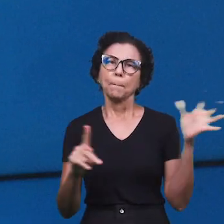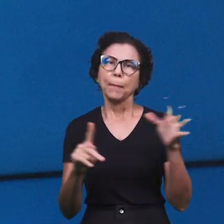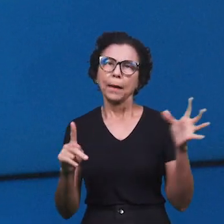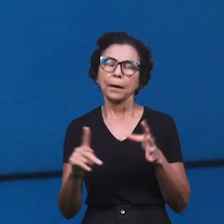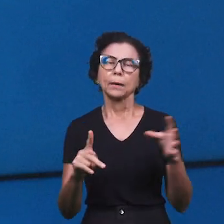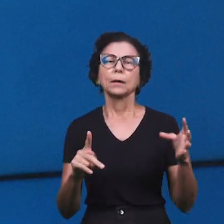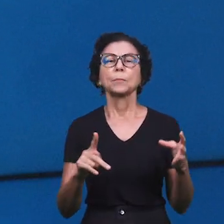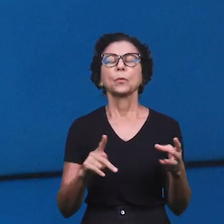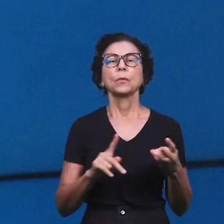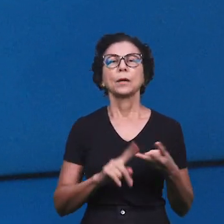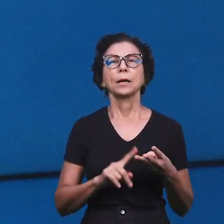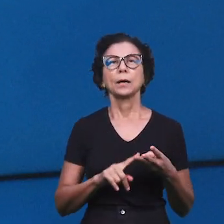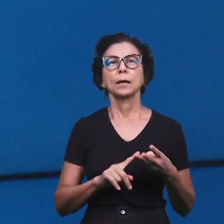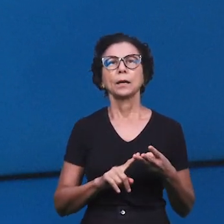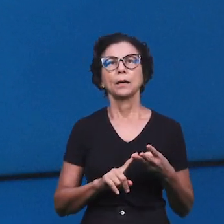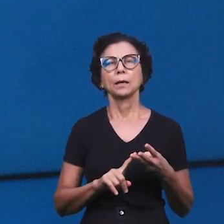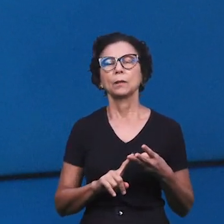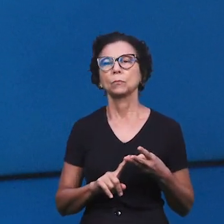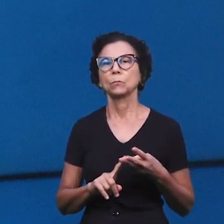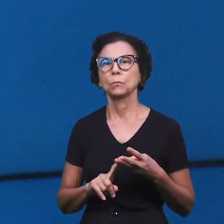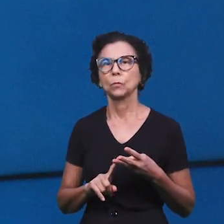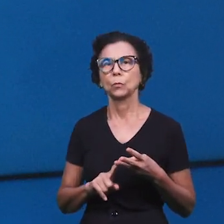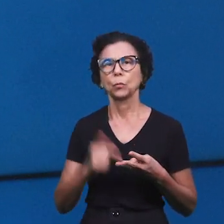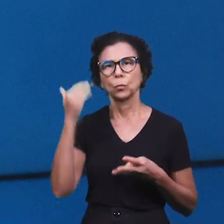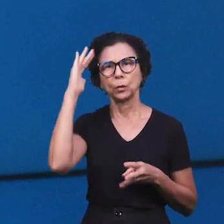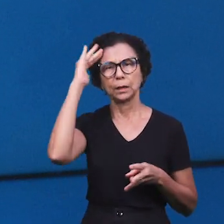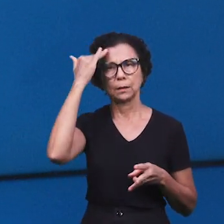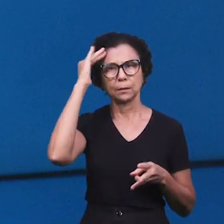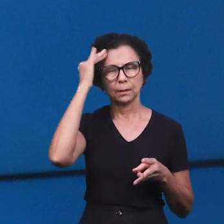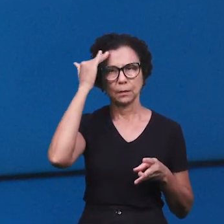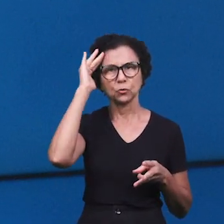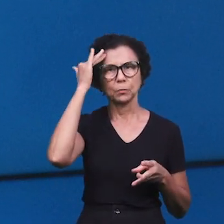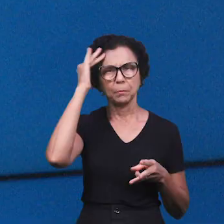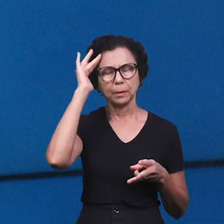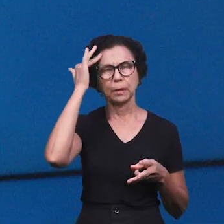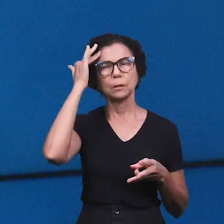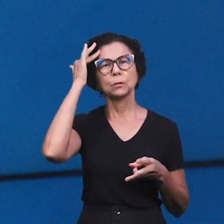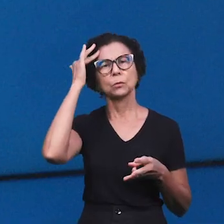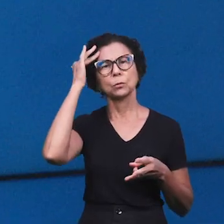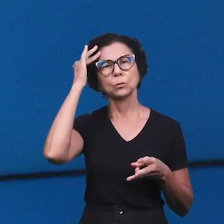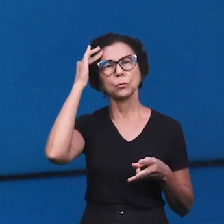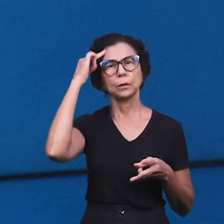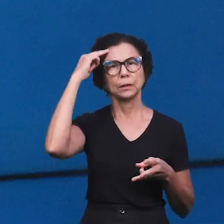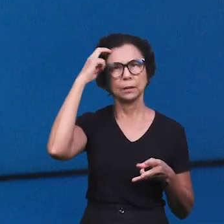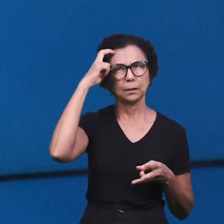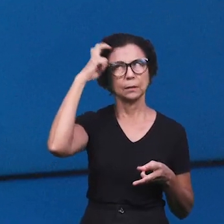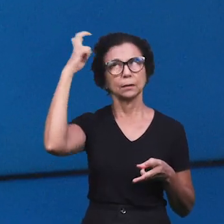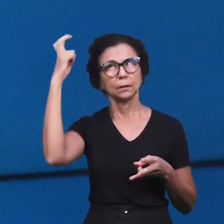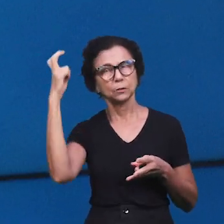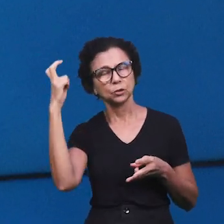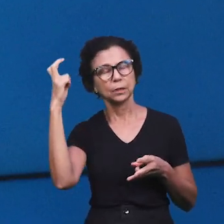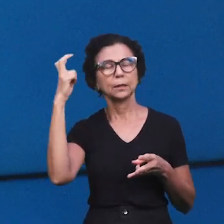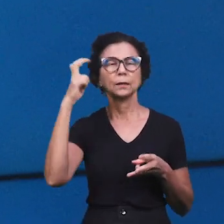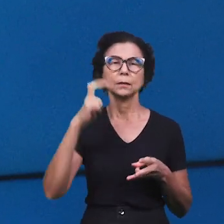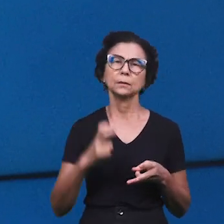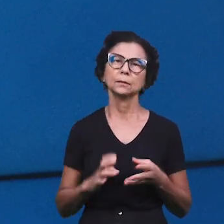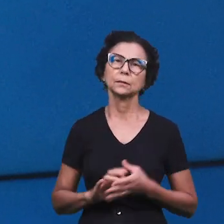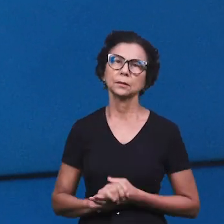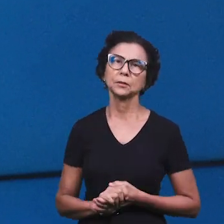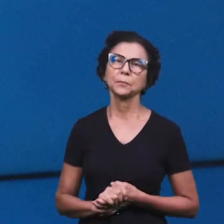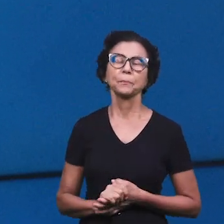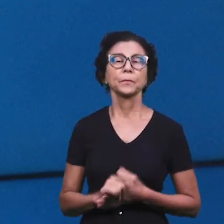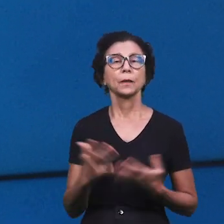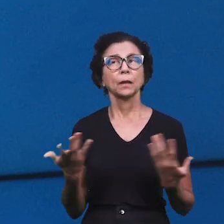Inteligência do discernimento. E assim por diante, conselho em Tiatira, fortaleza em Sardes, conhecimento ou